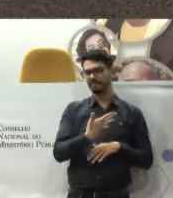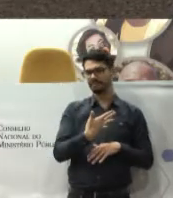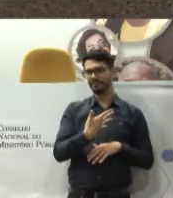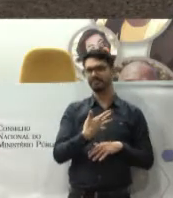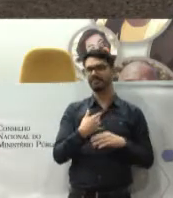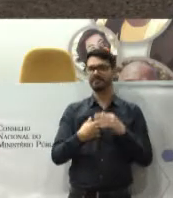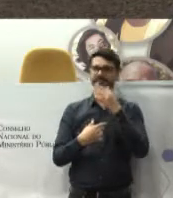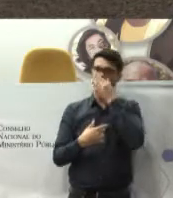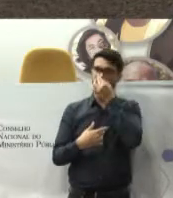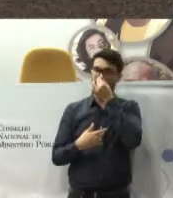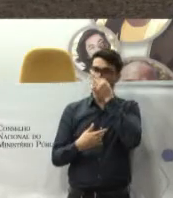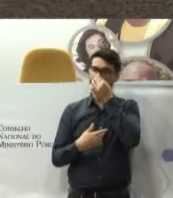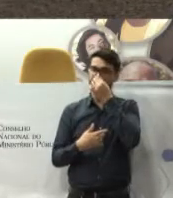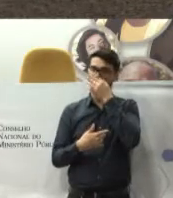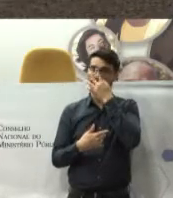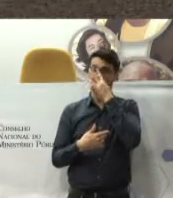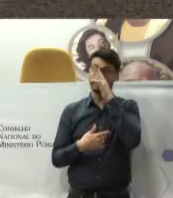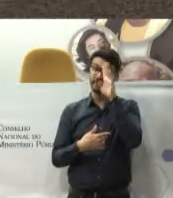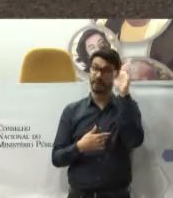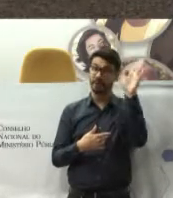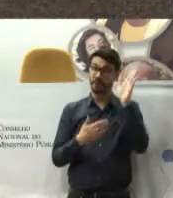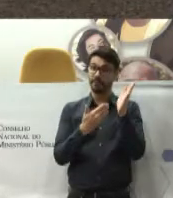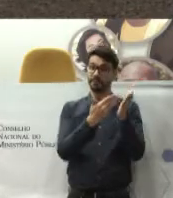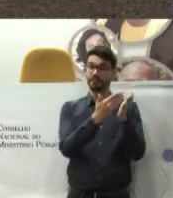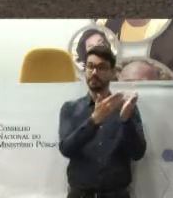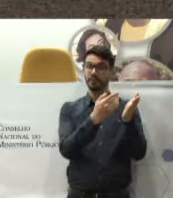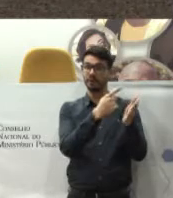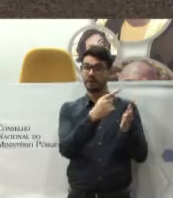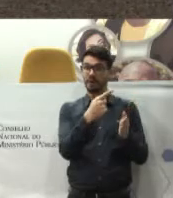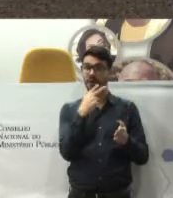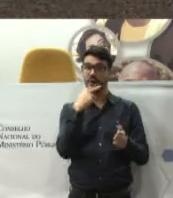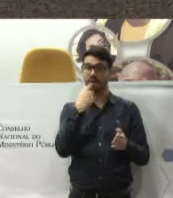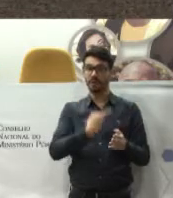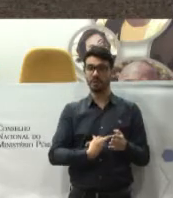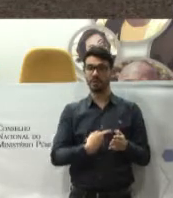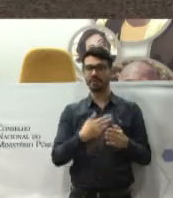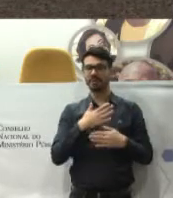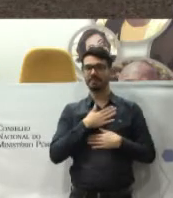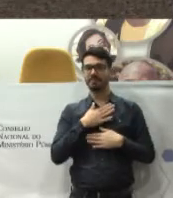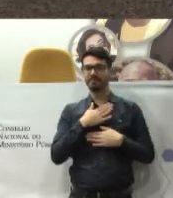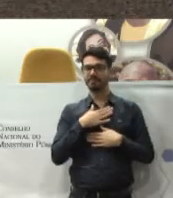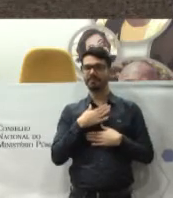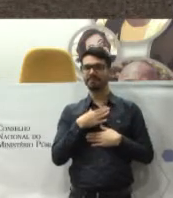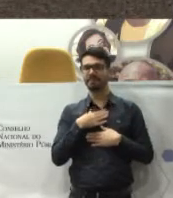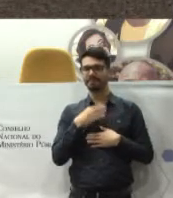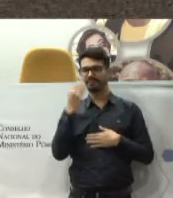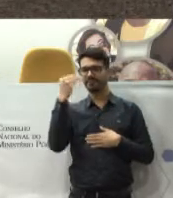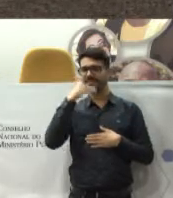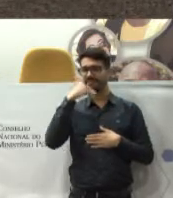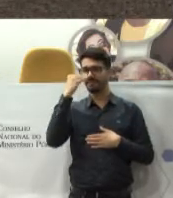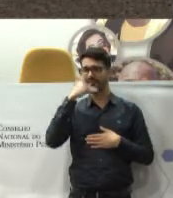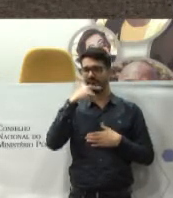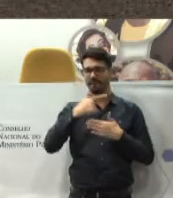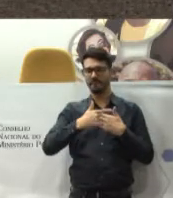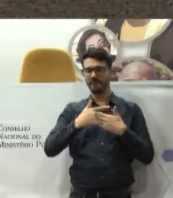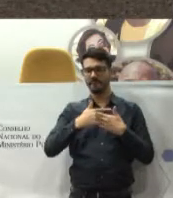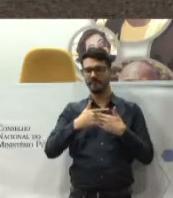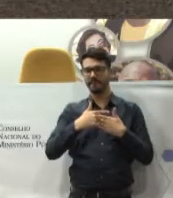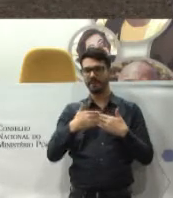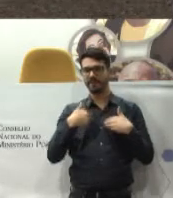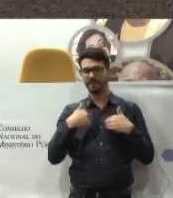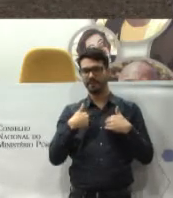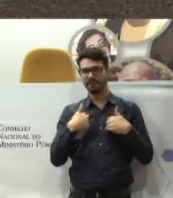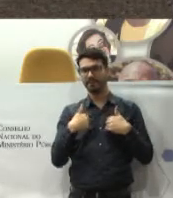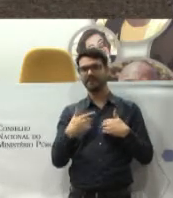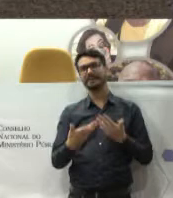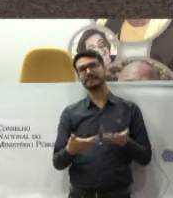isso. Eu comecei com essas demandas ao reconhecer o meu fracasso do meu papel tradicional. O meu fracasso do